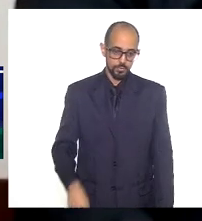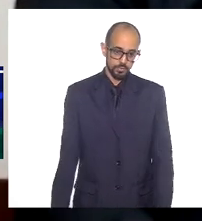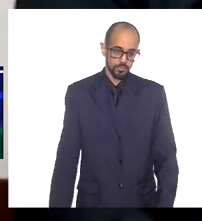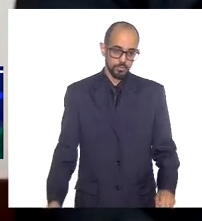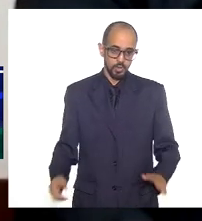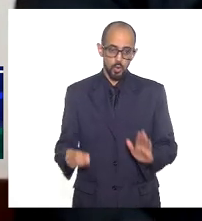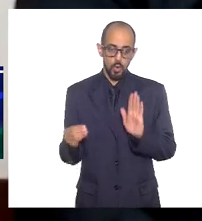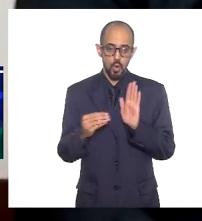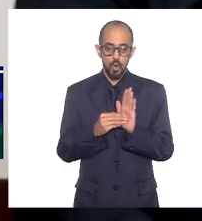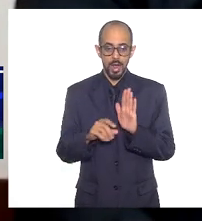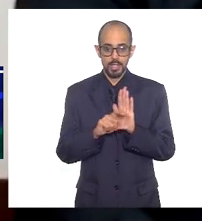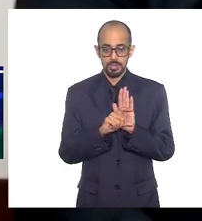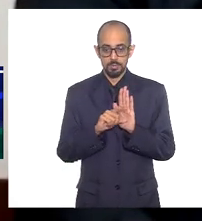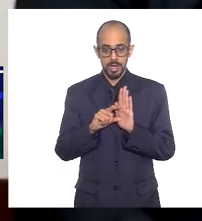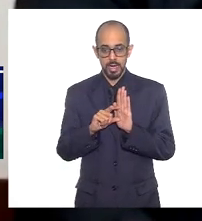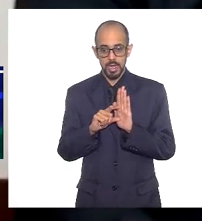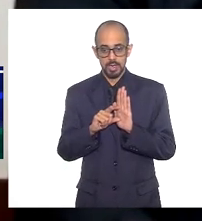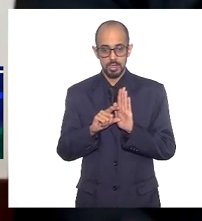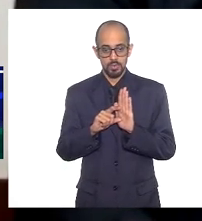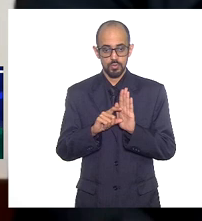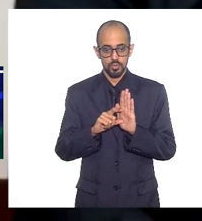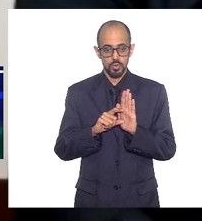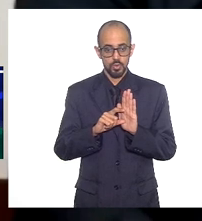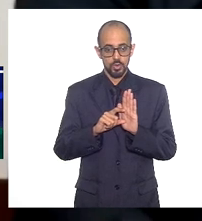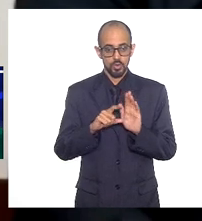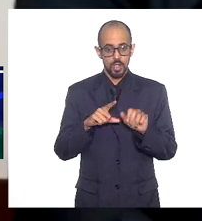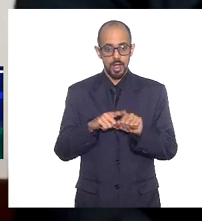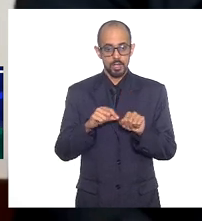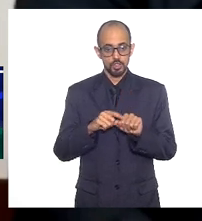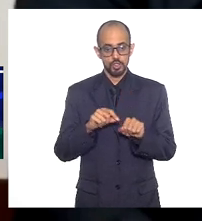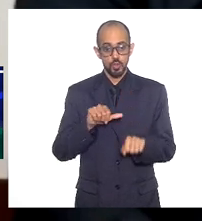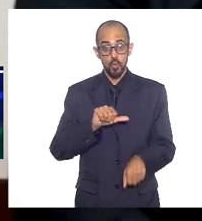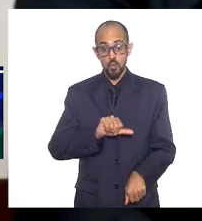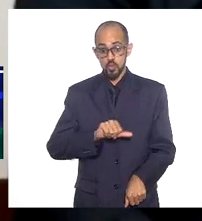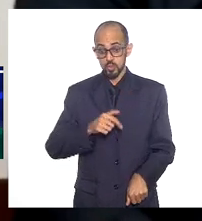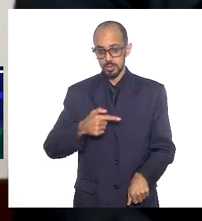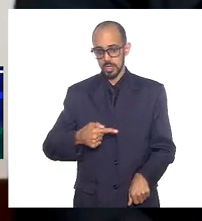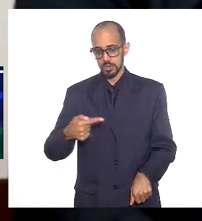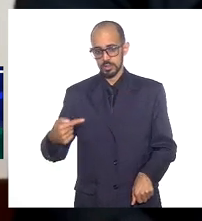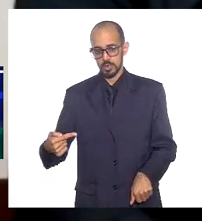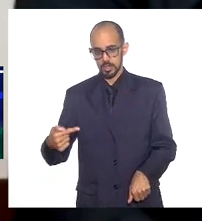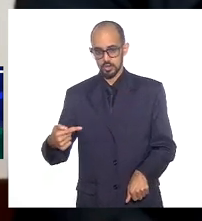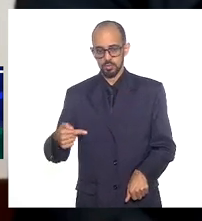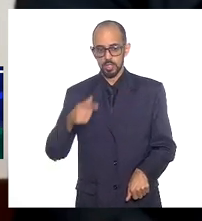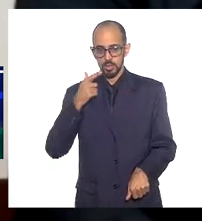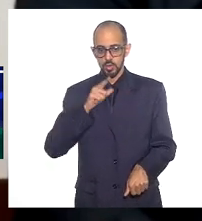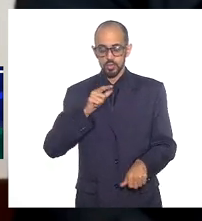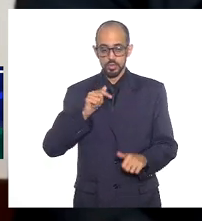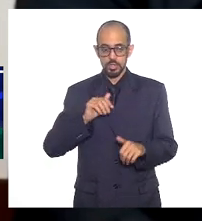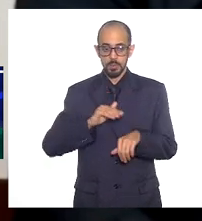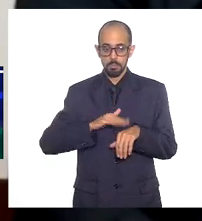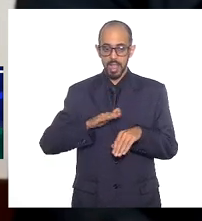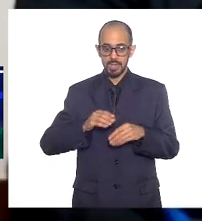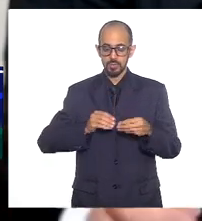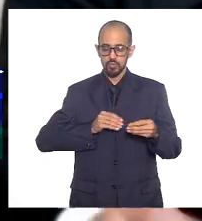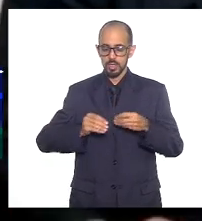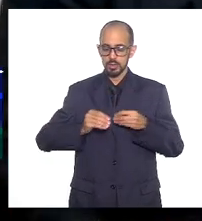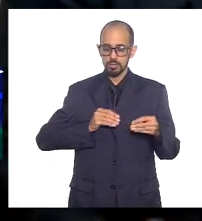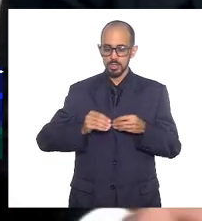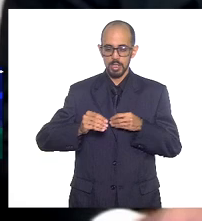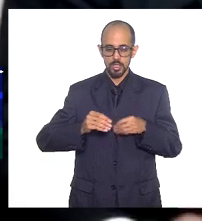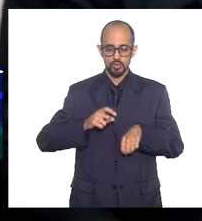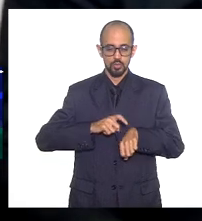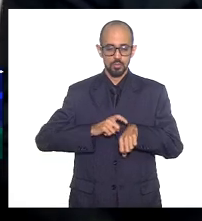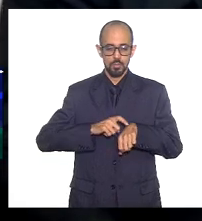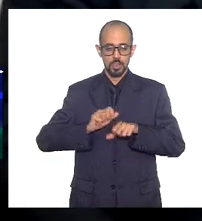incluir esse parágrafo ao artigo 77 para que a gente possa dar mobilidade e possibilidade nesse período de pandemia